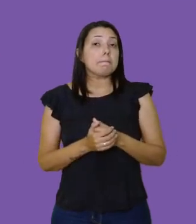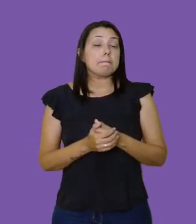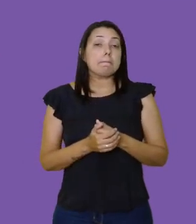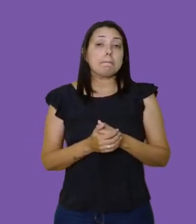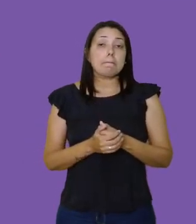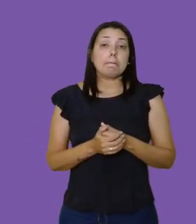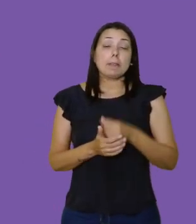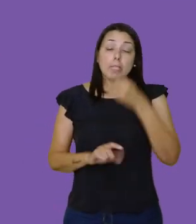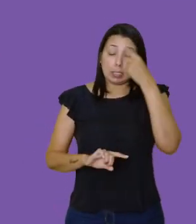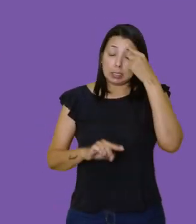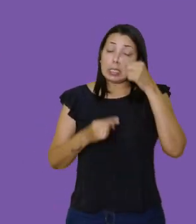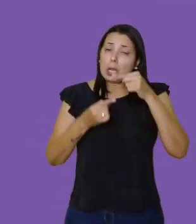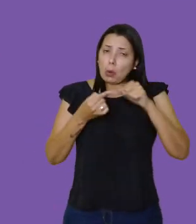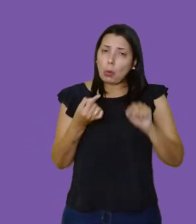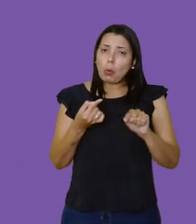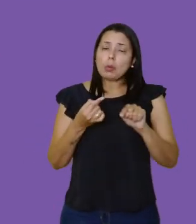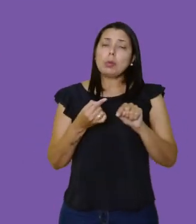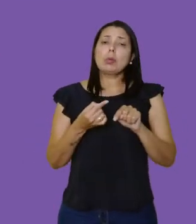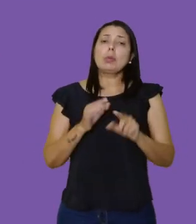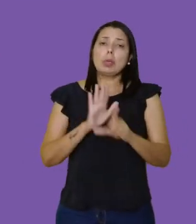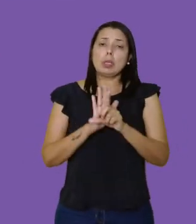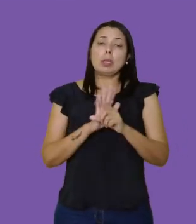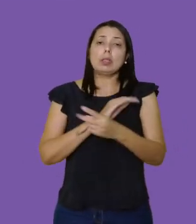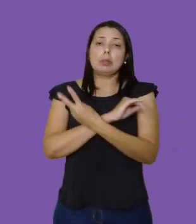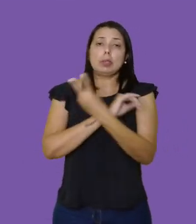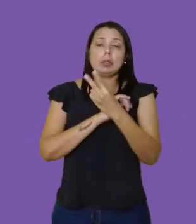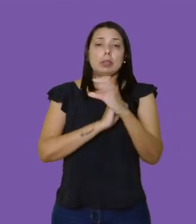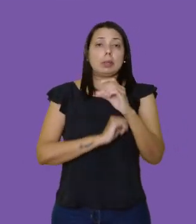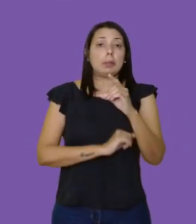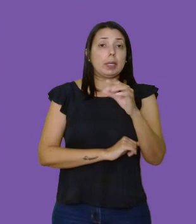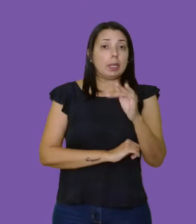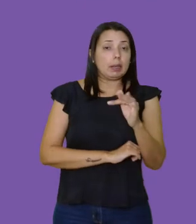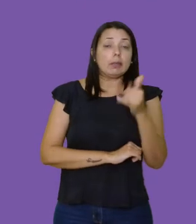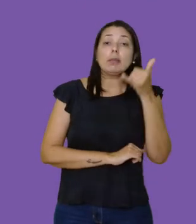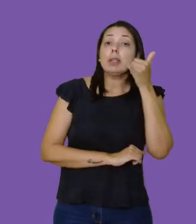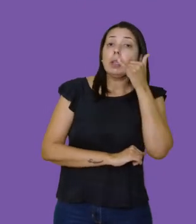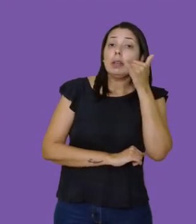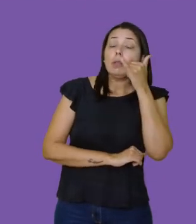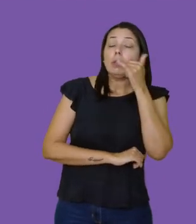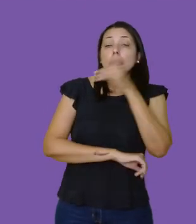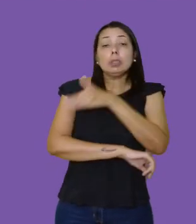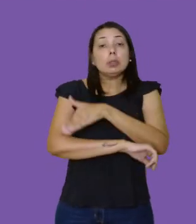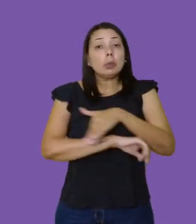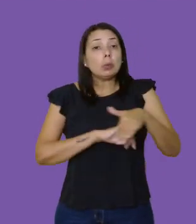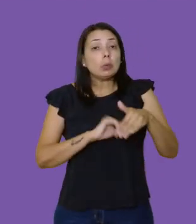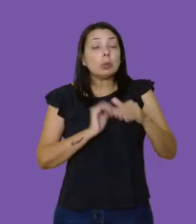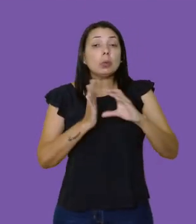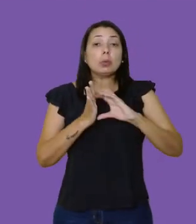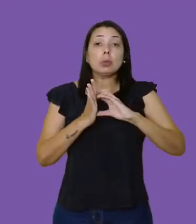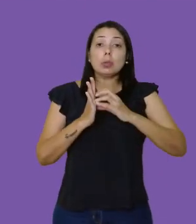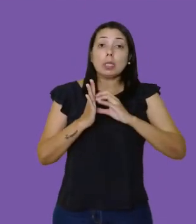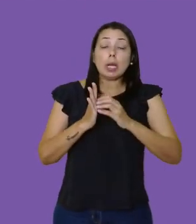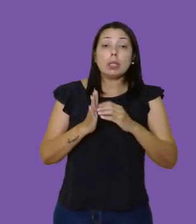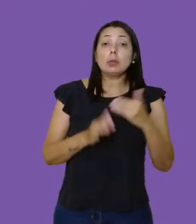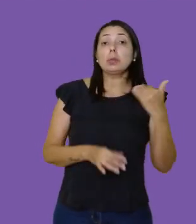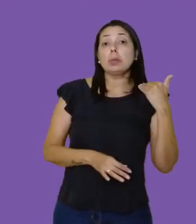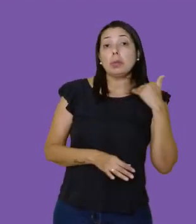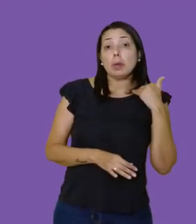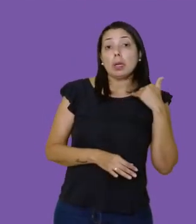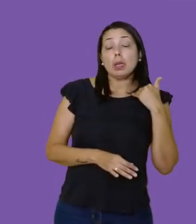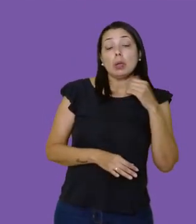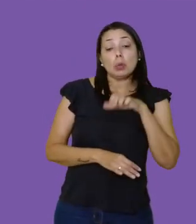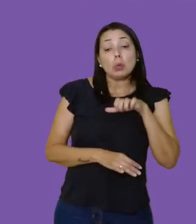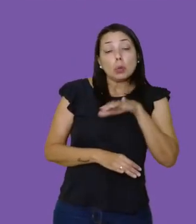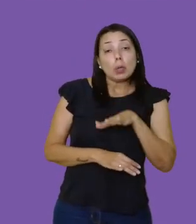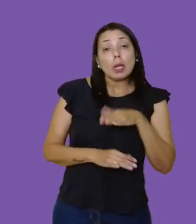em desacordo com a Lei Geral de Proteção, do nosso CPF, do nosso telefone, do nosso endereço, dos nossos dados bancários, dos